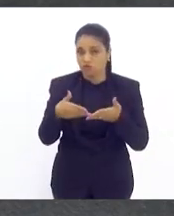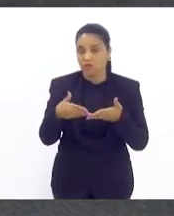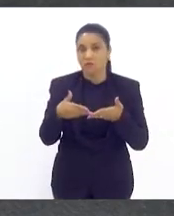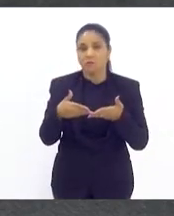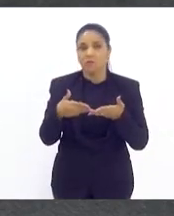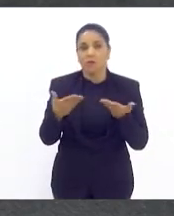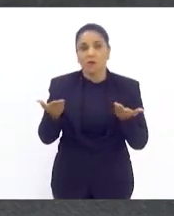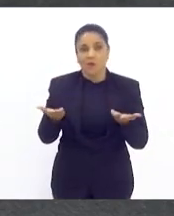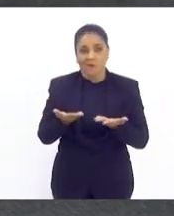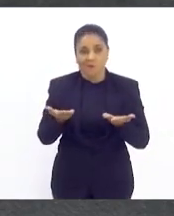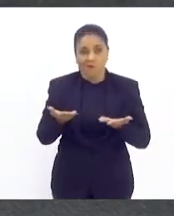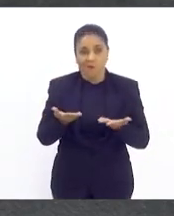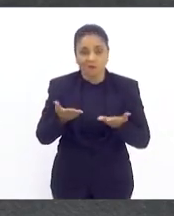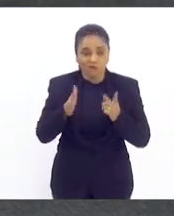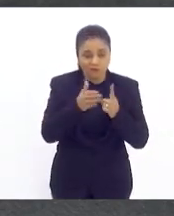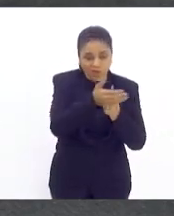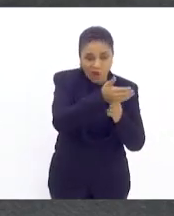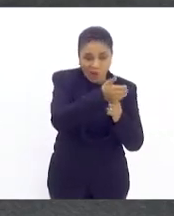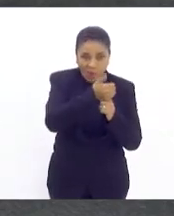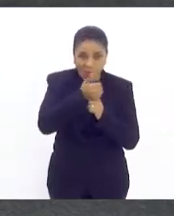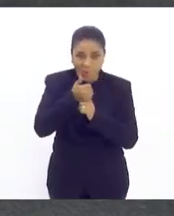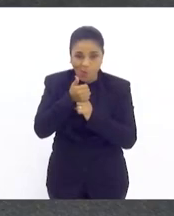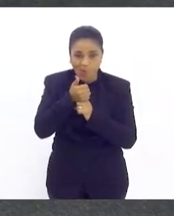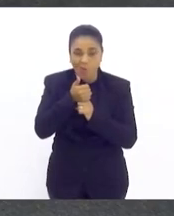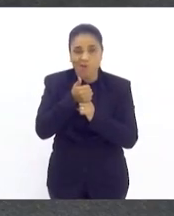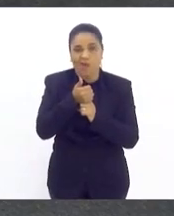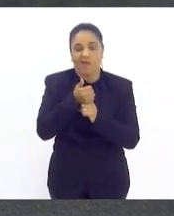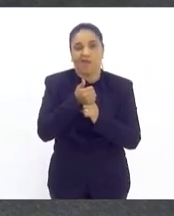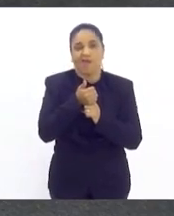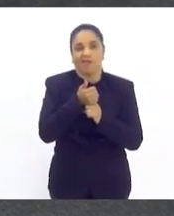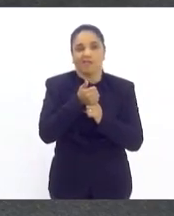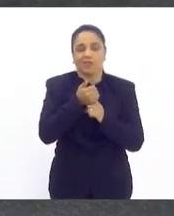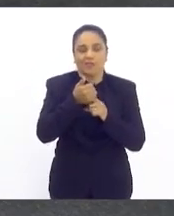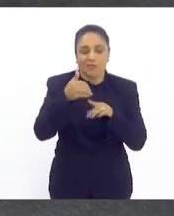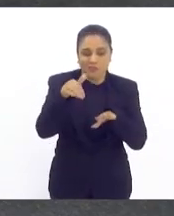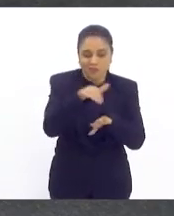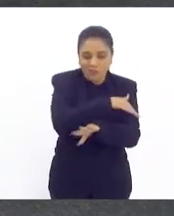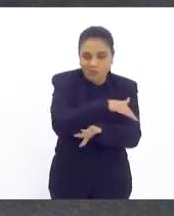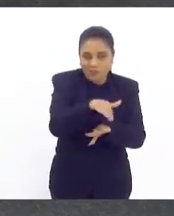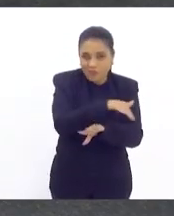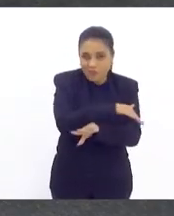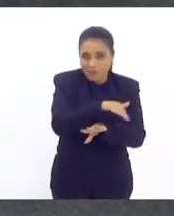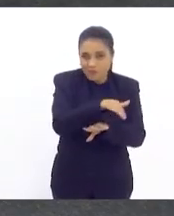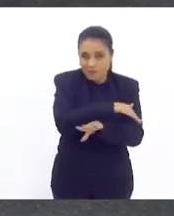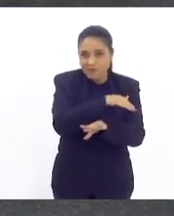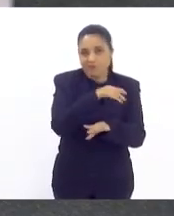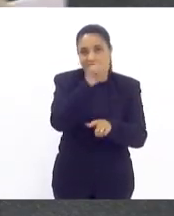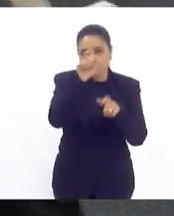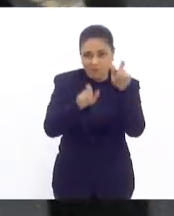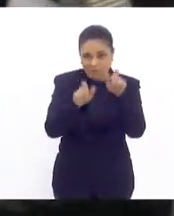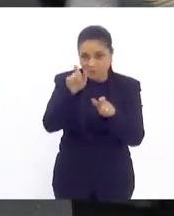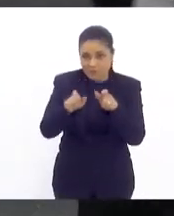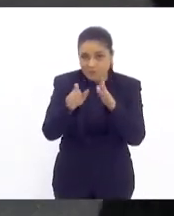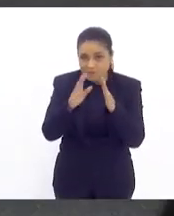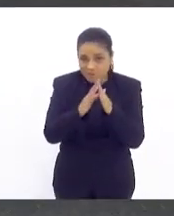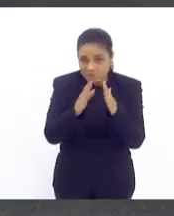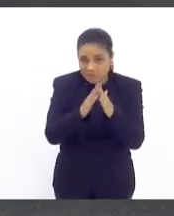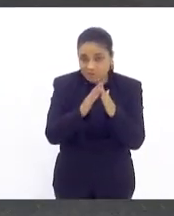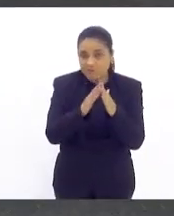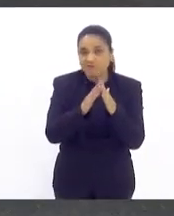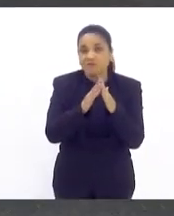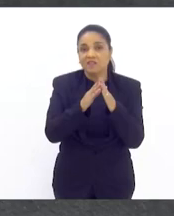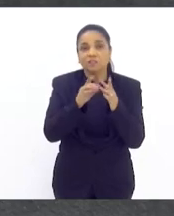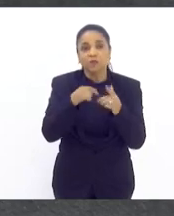equipamento de acolhimento para a população e situação de rua nós sequer tínhamos a separação